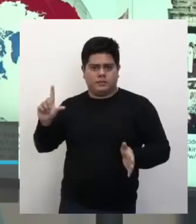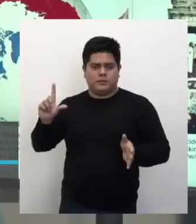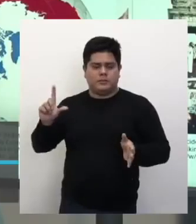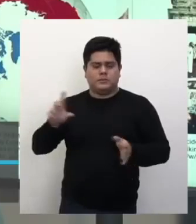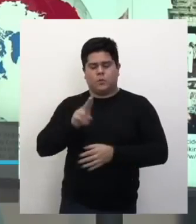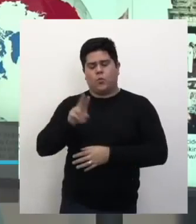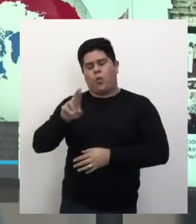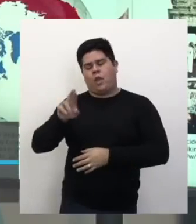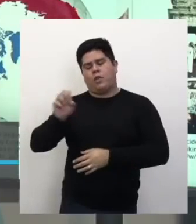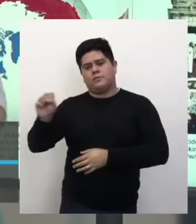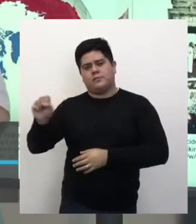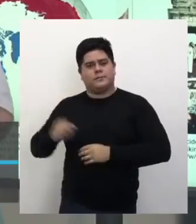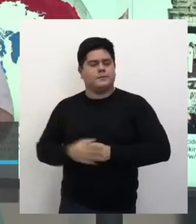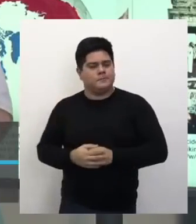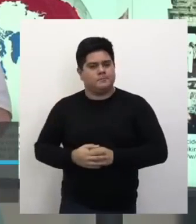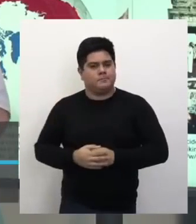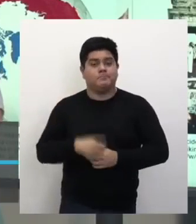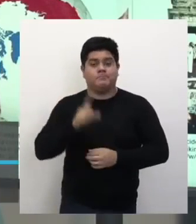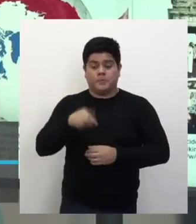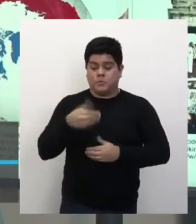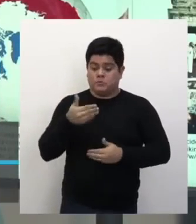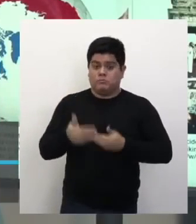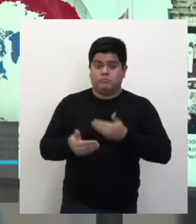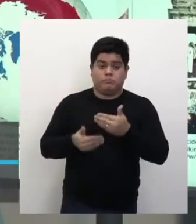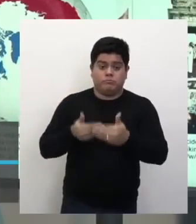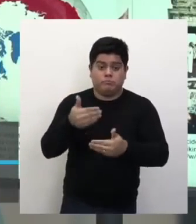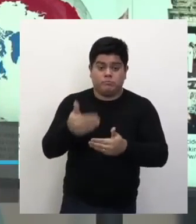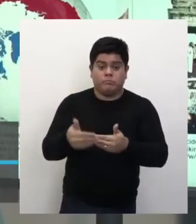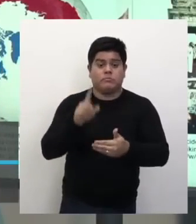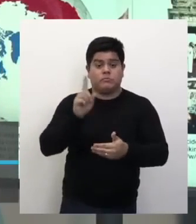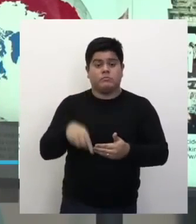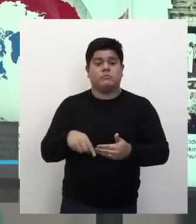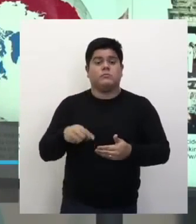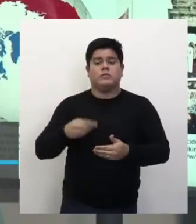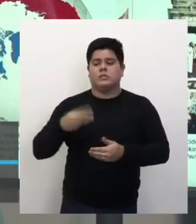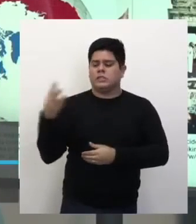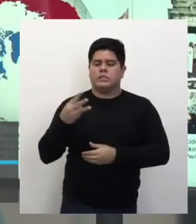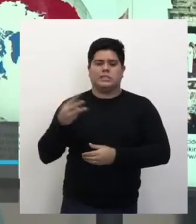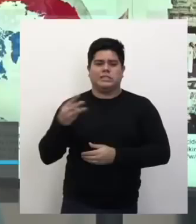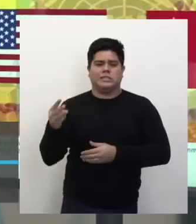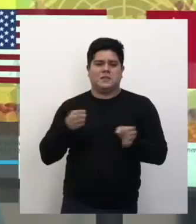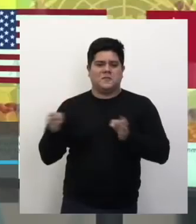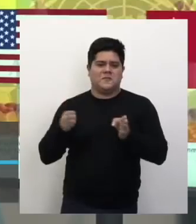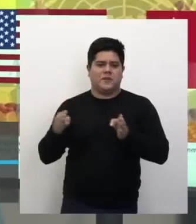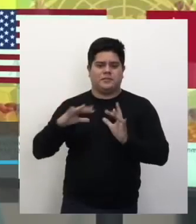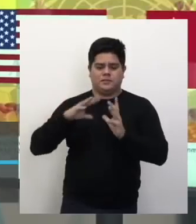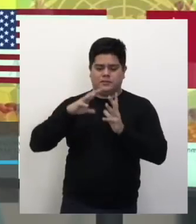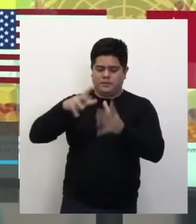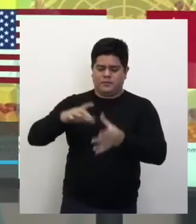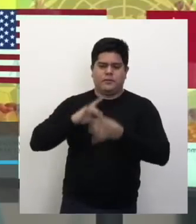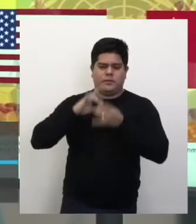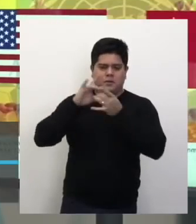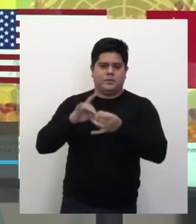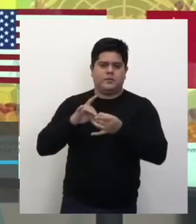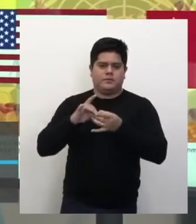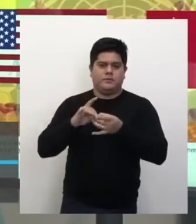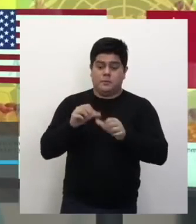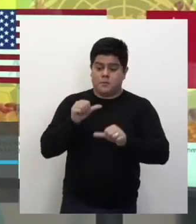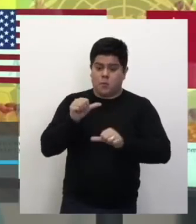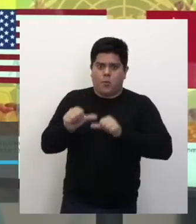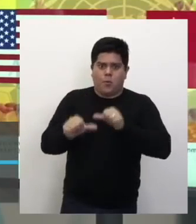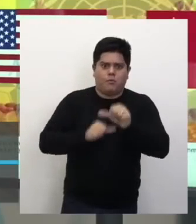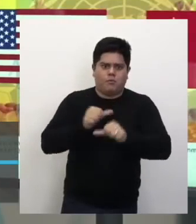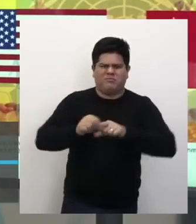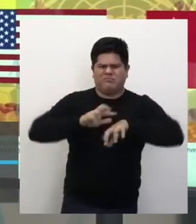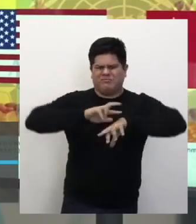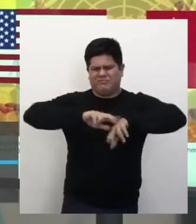Soviética. Né? Então esse processo aí, ele é um processo que nós falamos aí de terceira fase da globalização, porque muda até vários aspectos. Daí